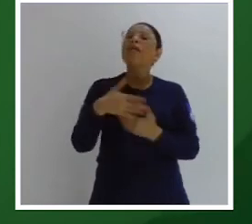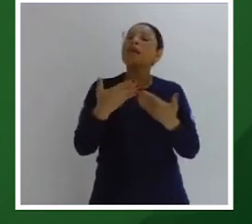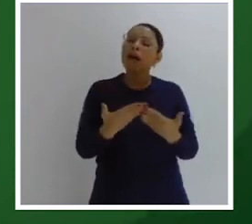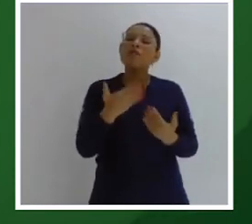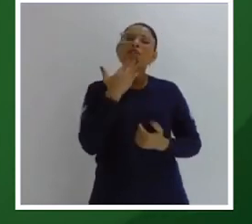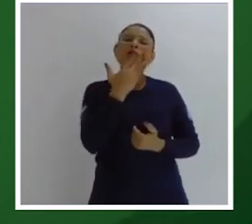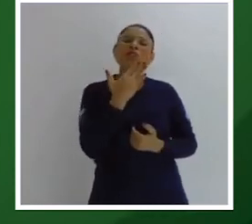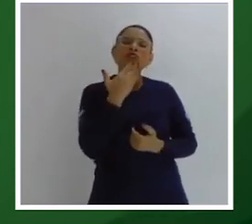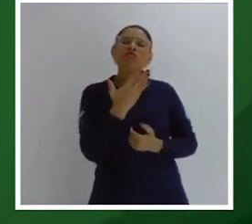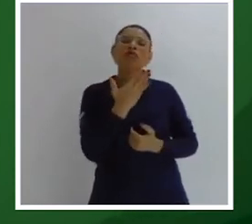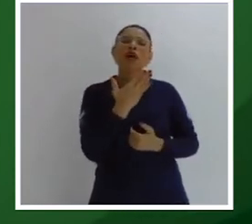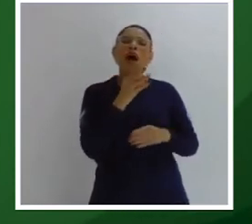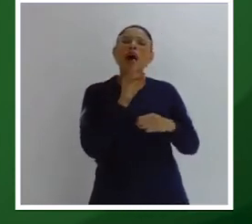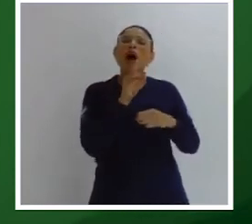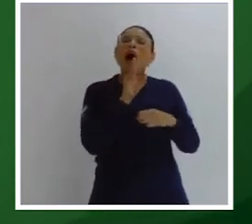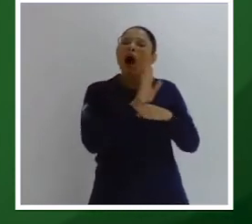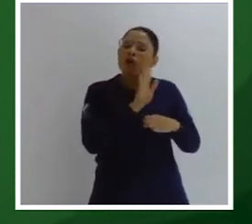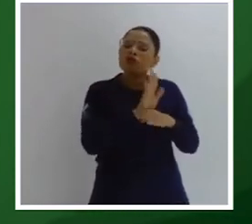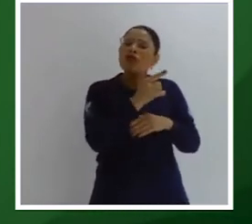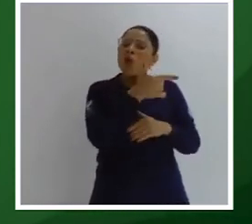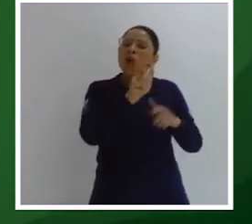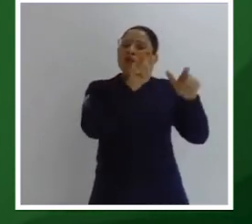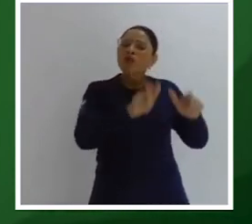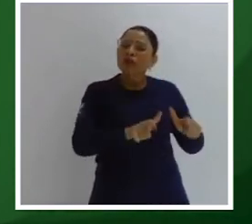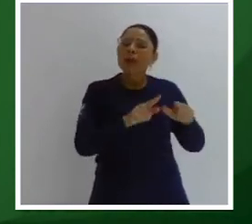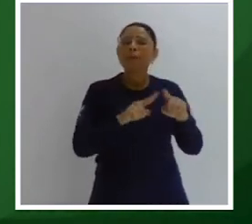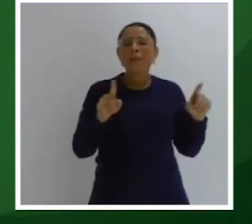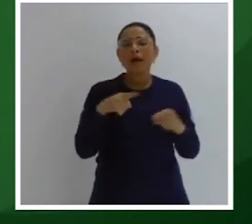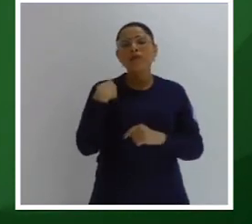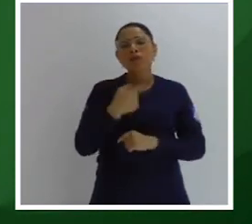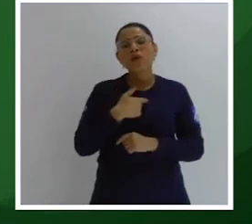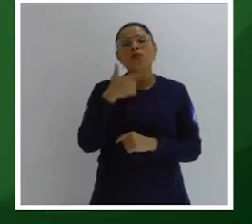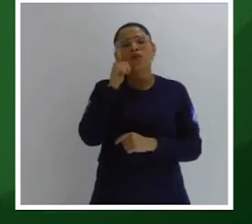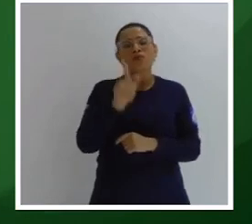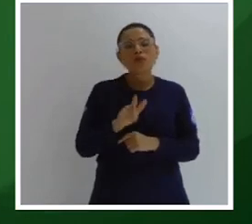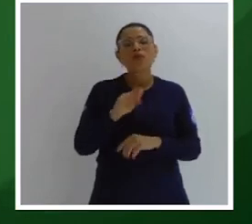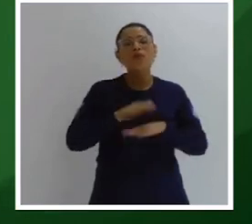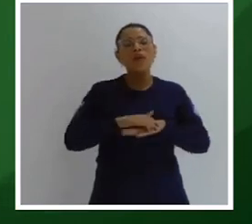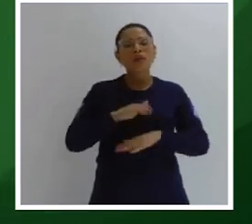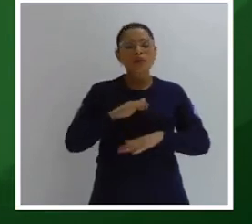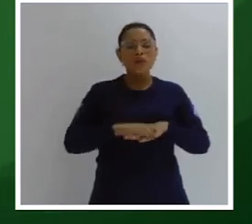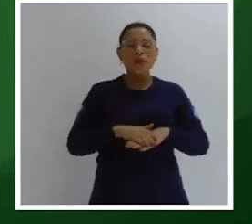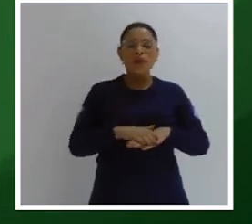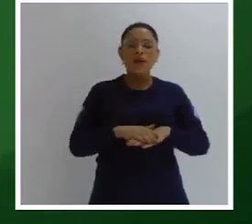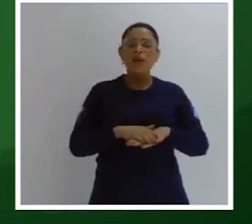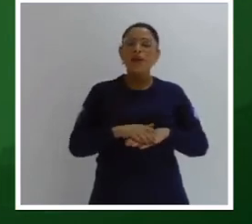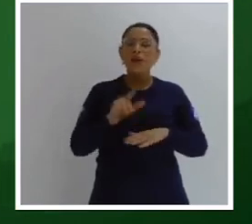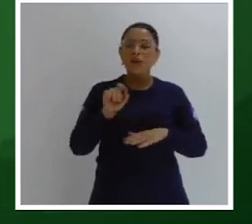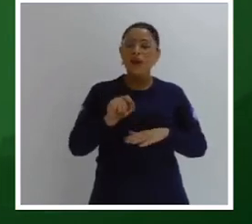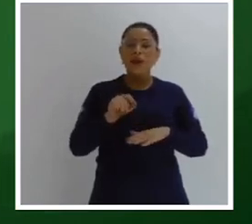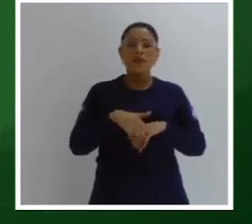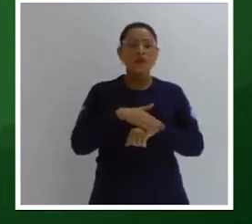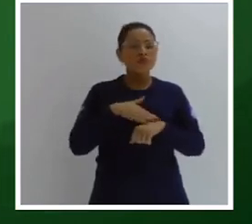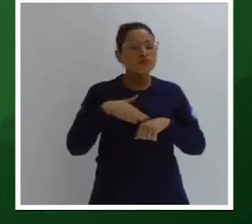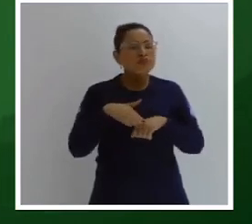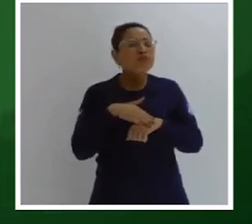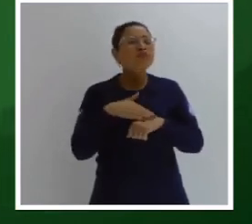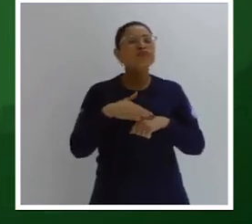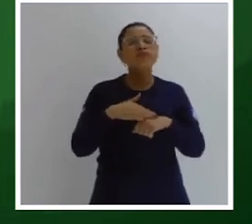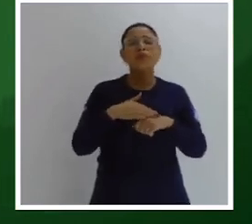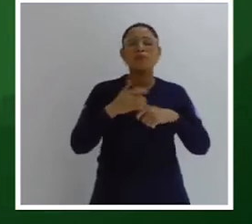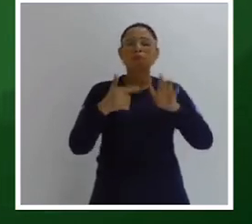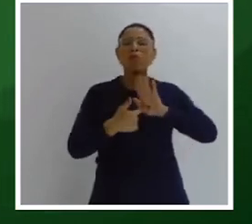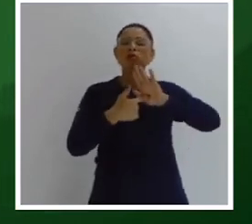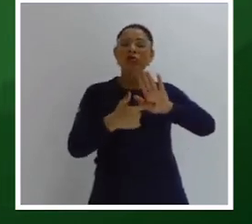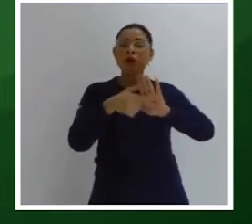em outro local mas a gente tem conseguido fazer esta esta conversa mostrar para